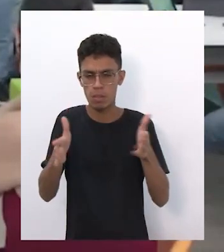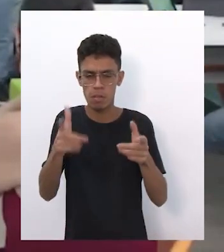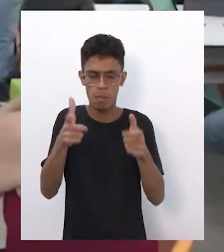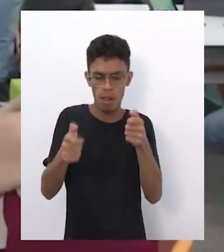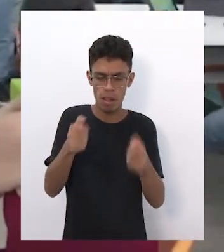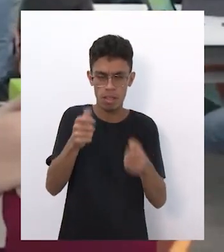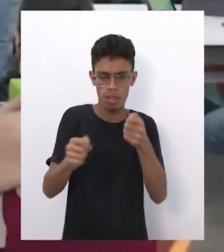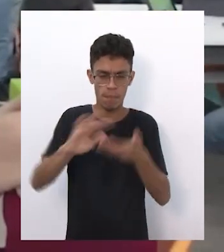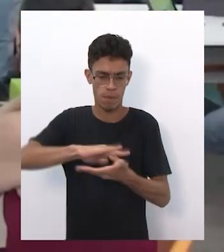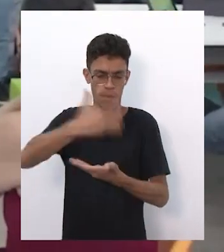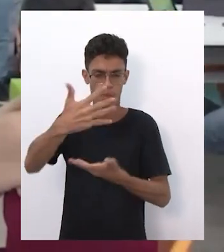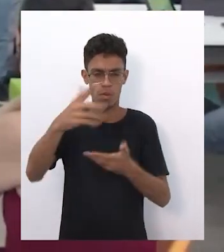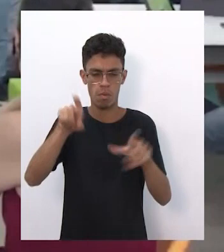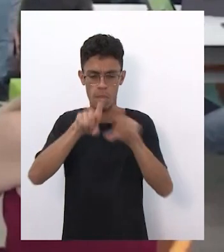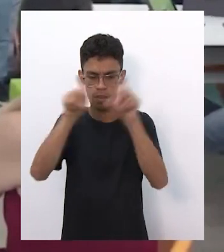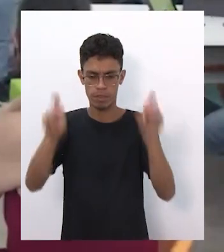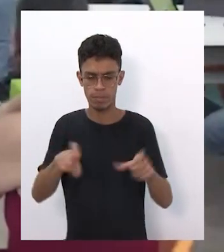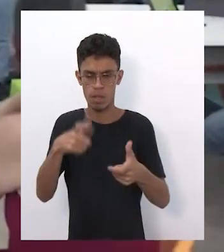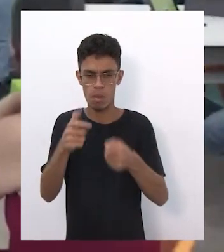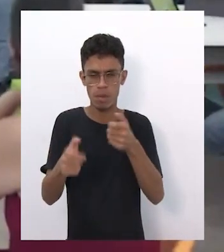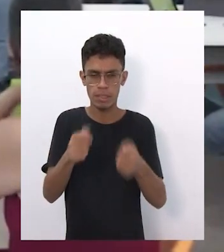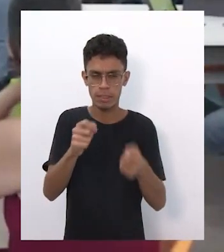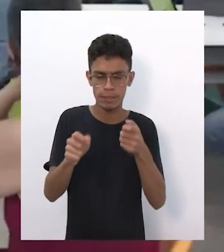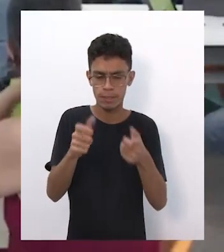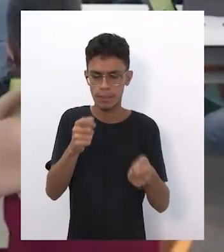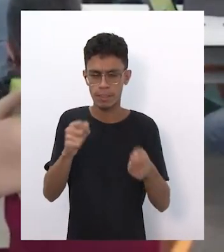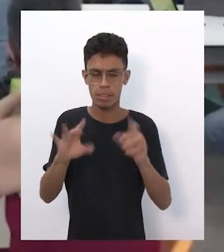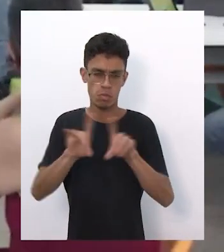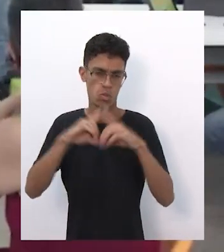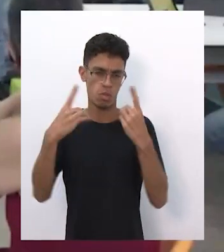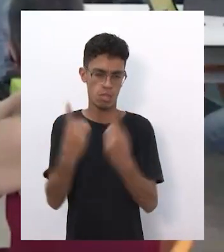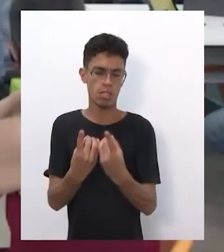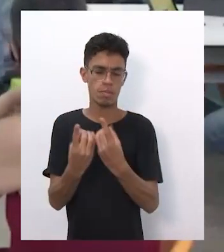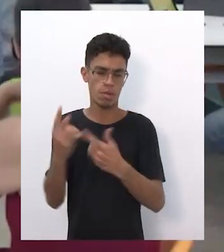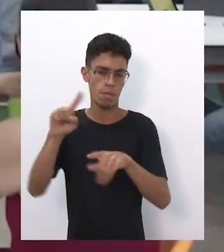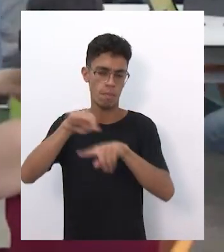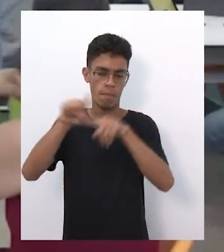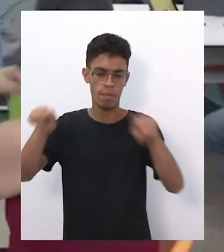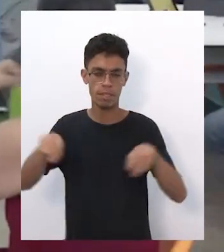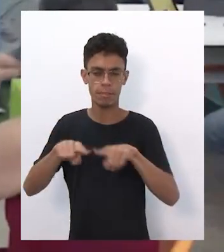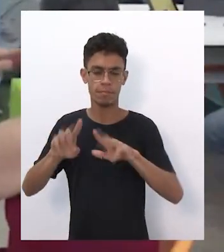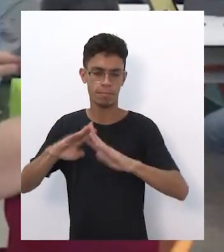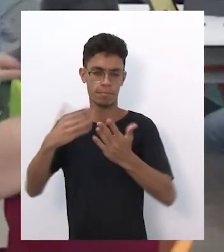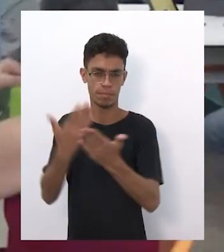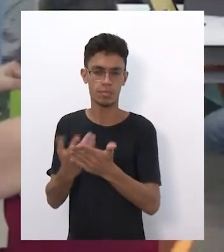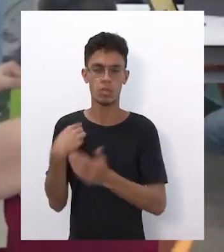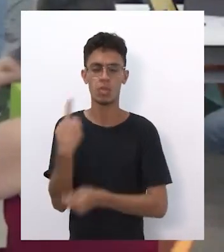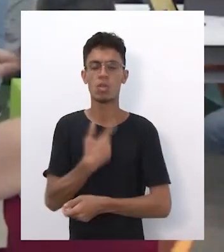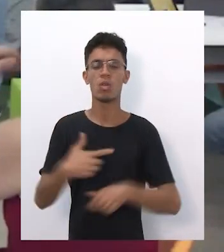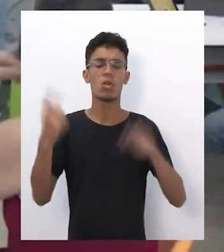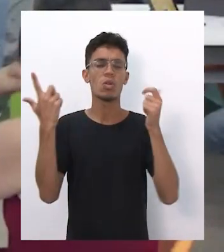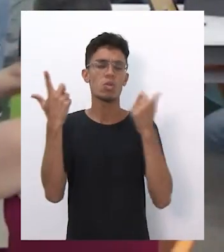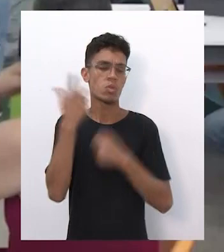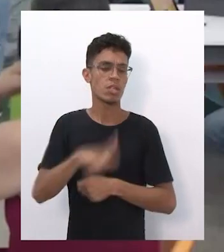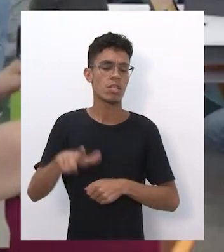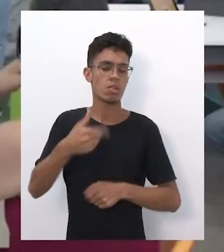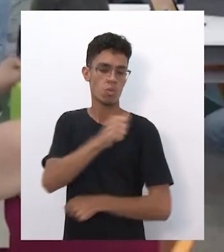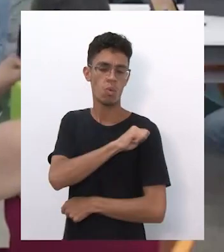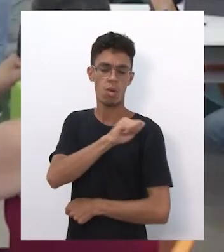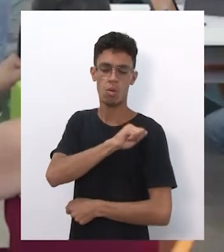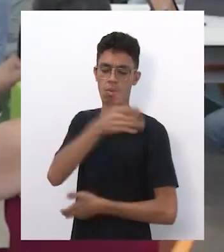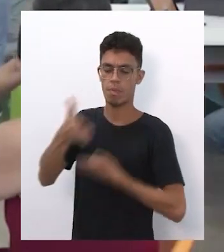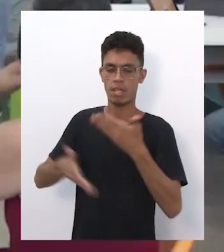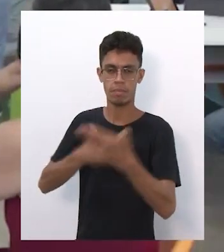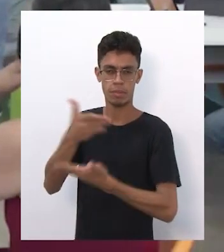computador jogando, que se a gente conseguir trazer essa dinâmica para dentro das nossas aulas, a gente consegue também com que eles interajam muito